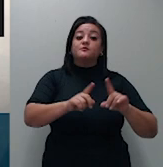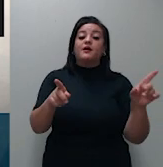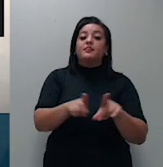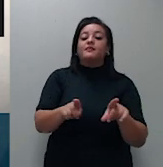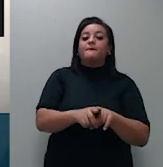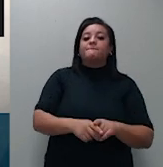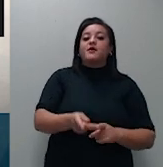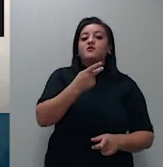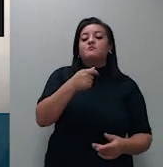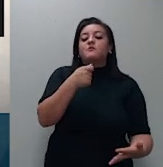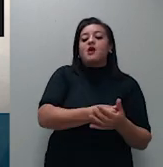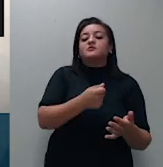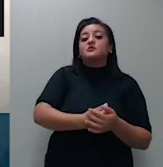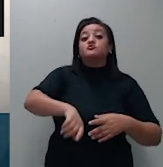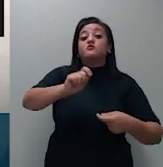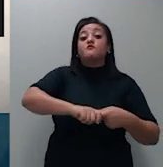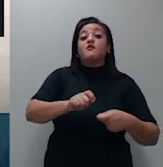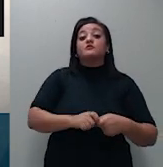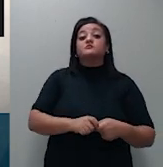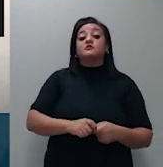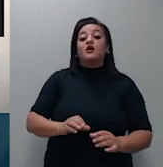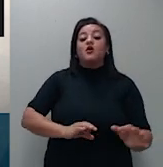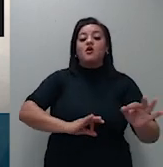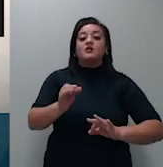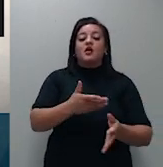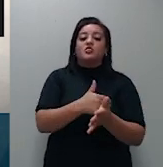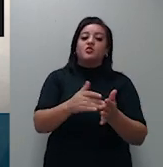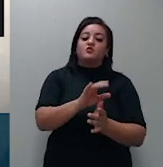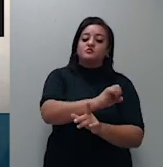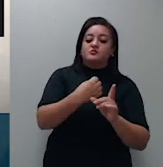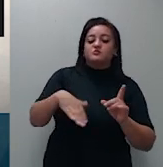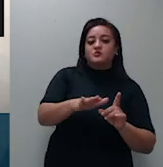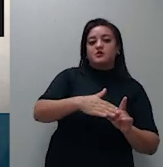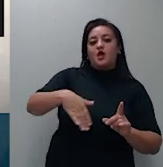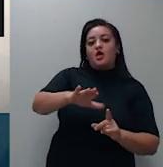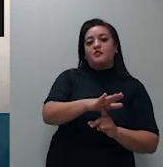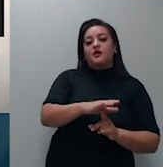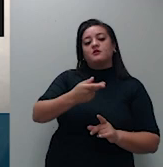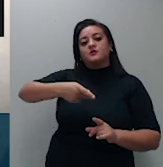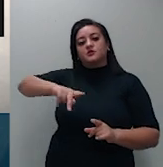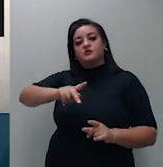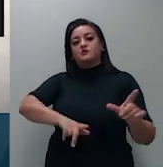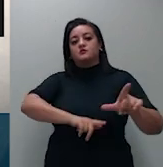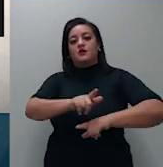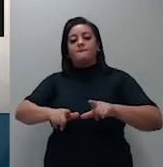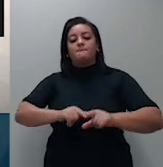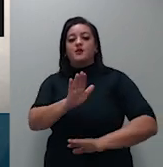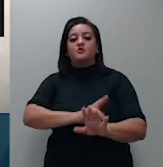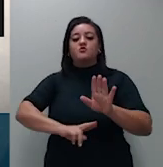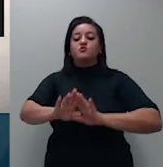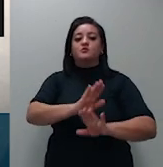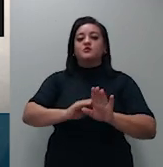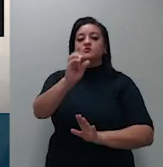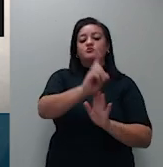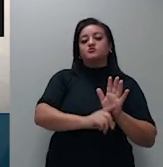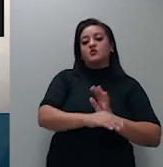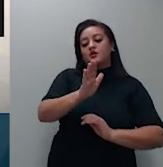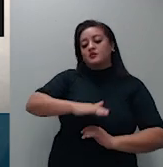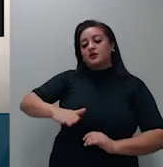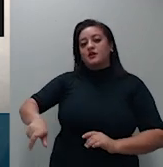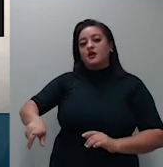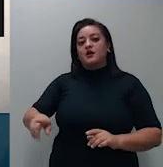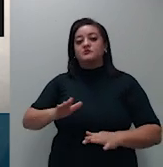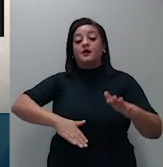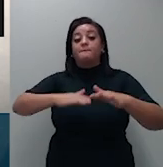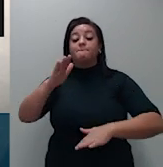de agir direcionada a todos da sociedade que passam a ser agente de proteção dos direitos do menor na medida do